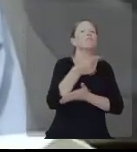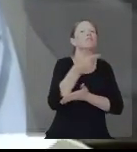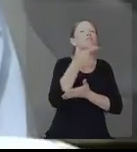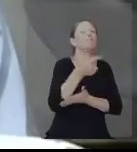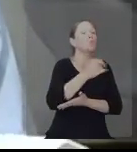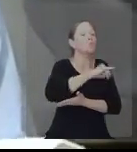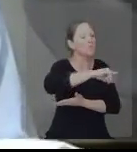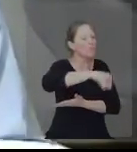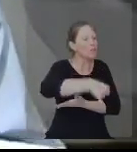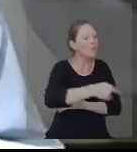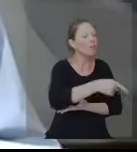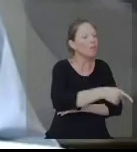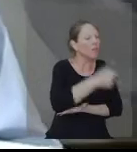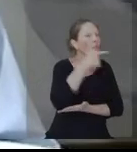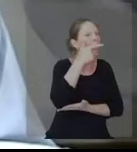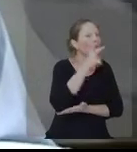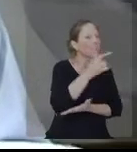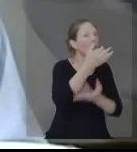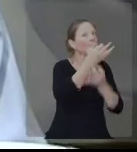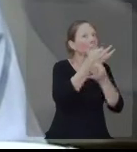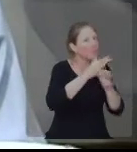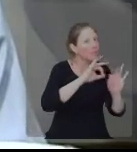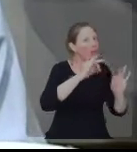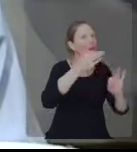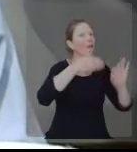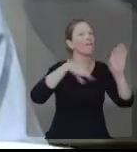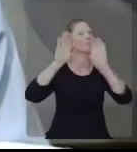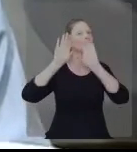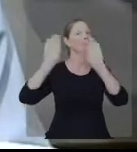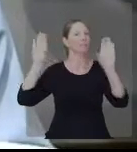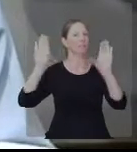chance para aqueles que estavam lá no inferno,